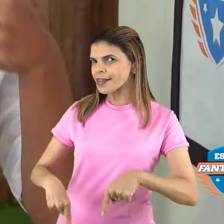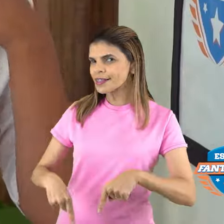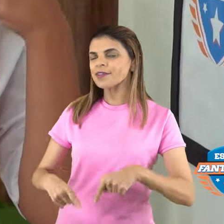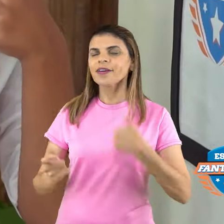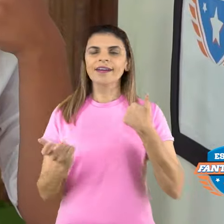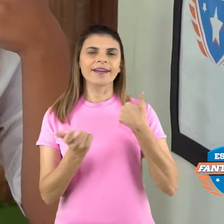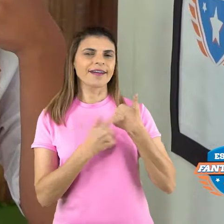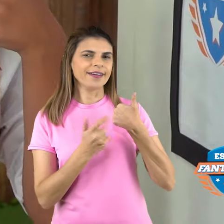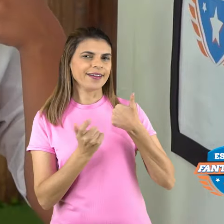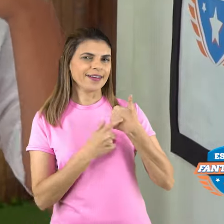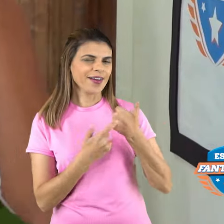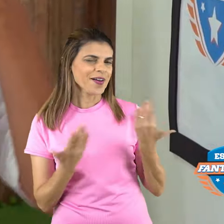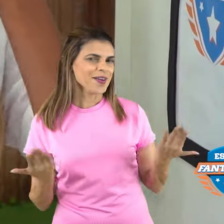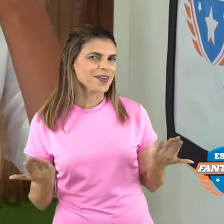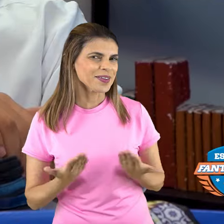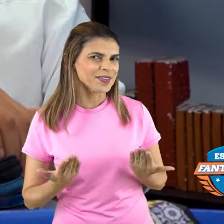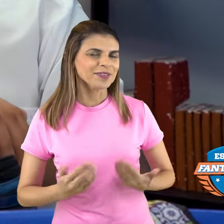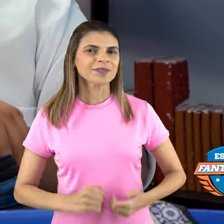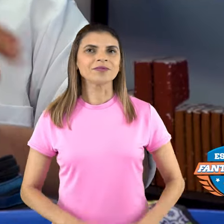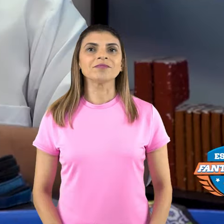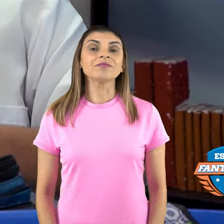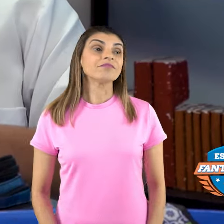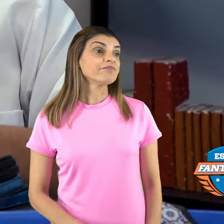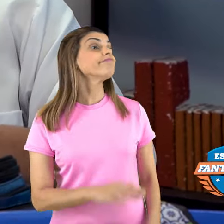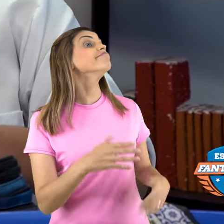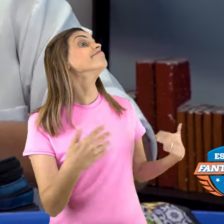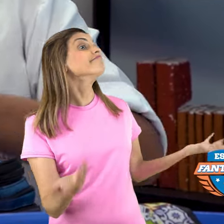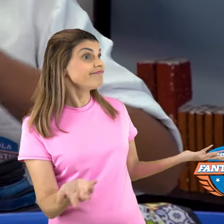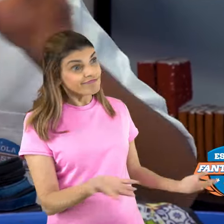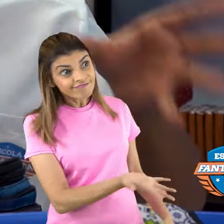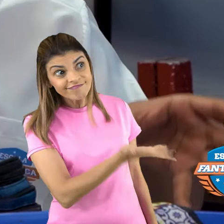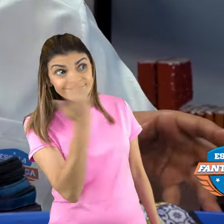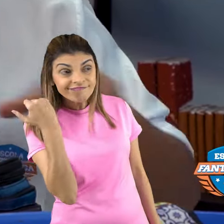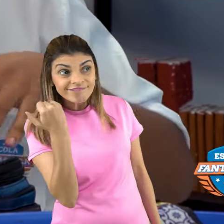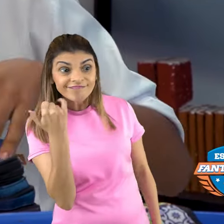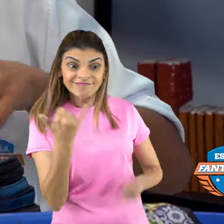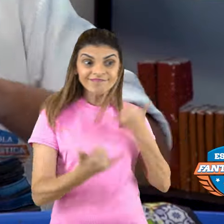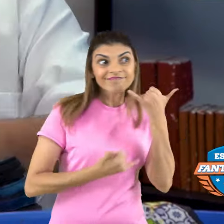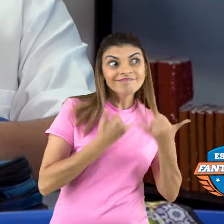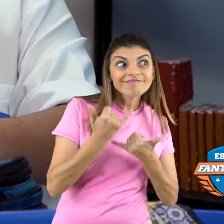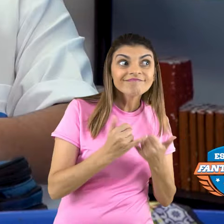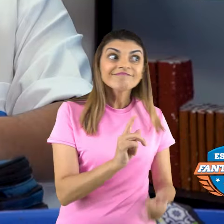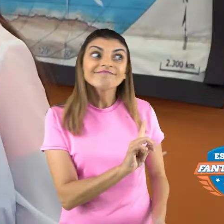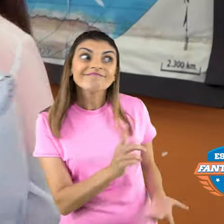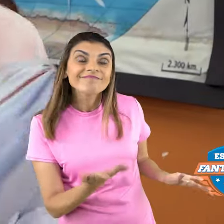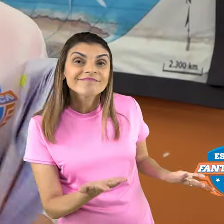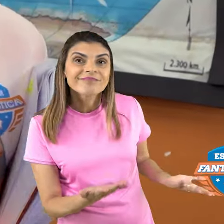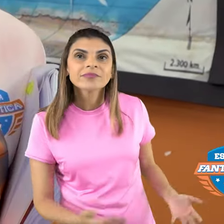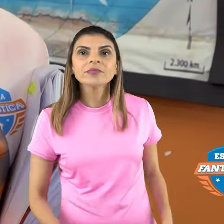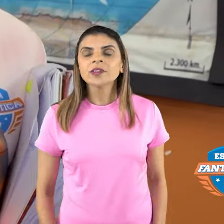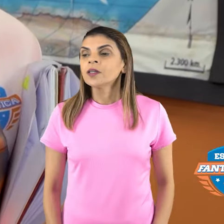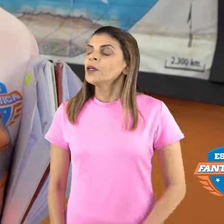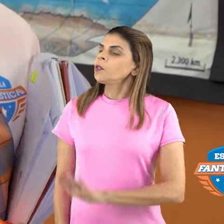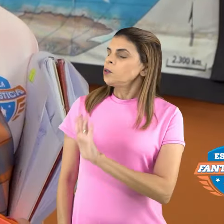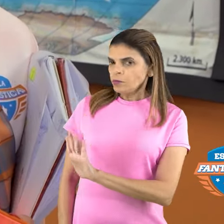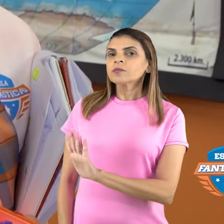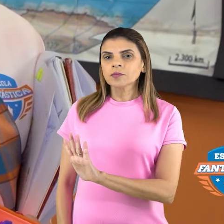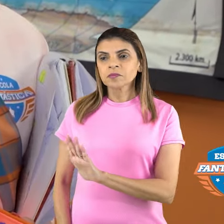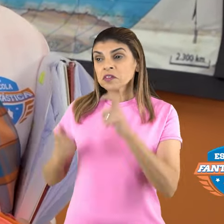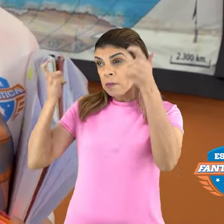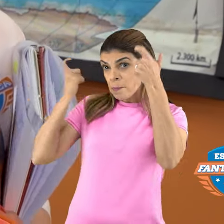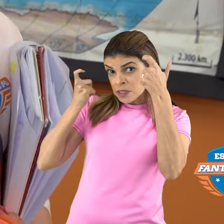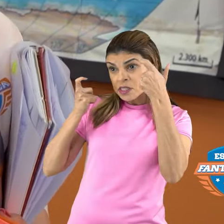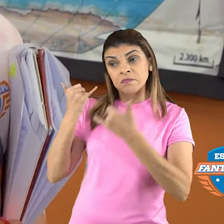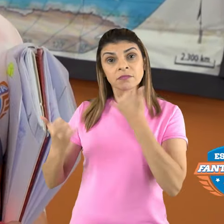deixem um like no episódio de hoje. E aí, Gi? Quer jogar ou não? Bom, se a